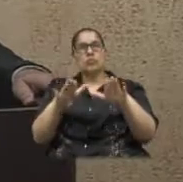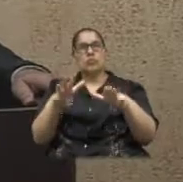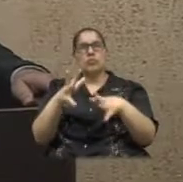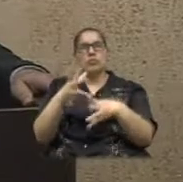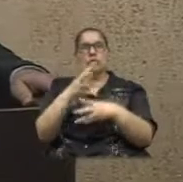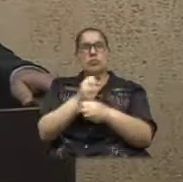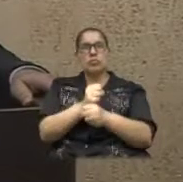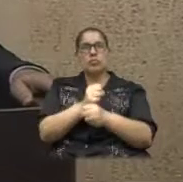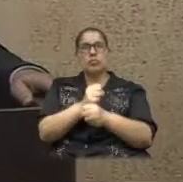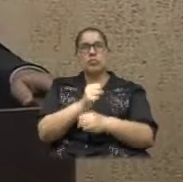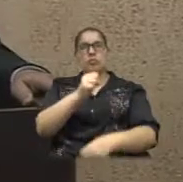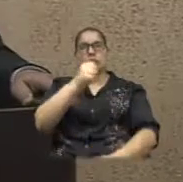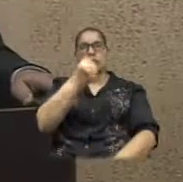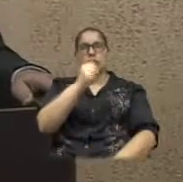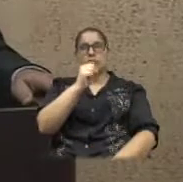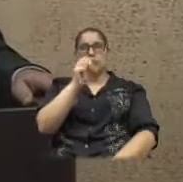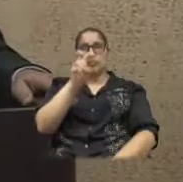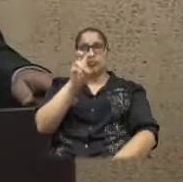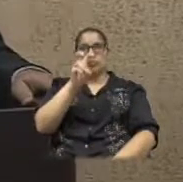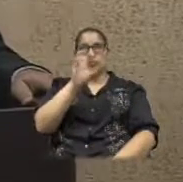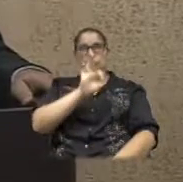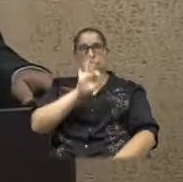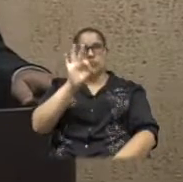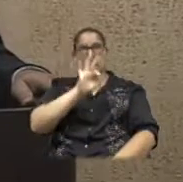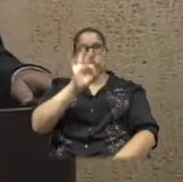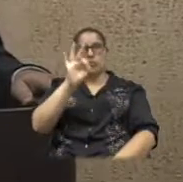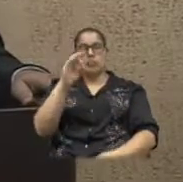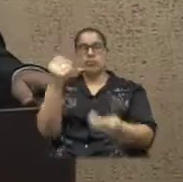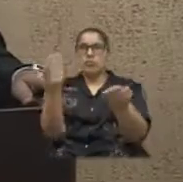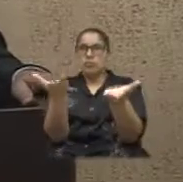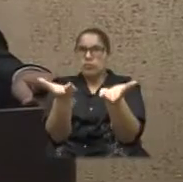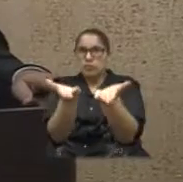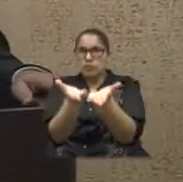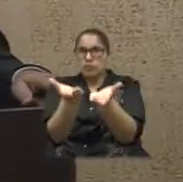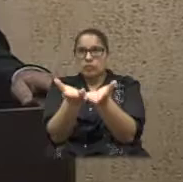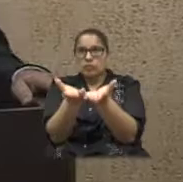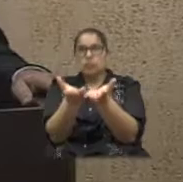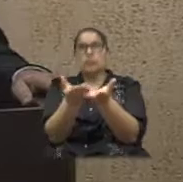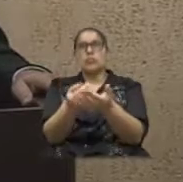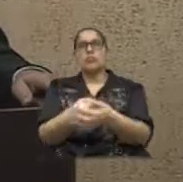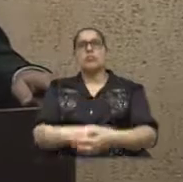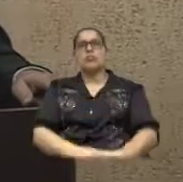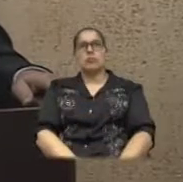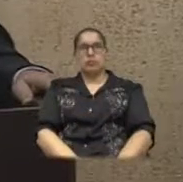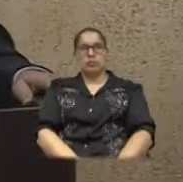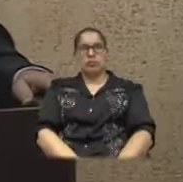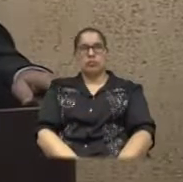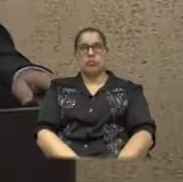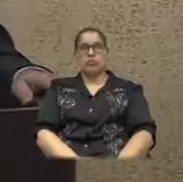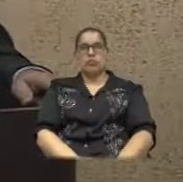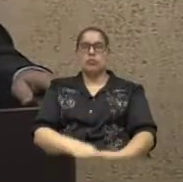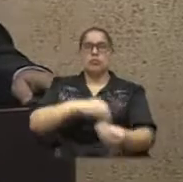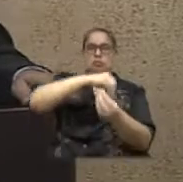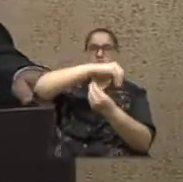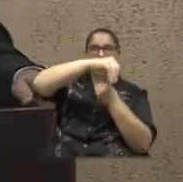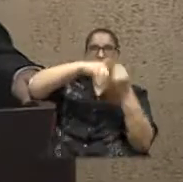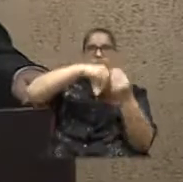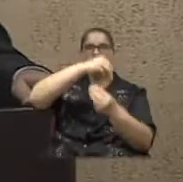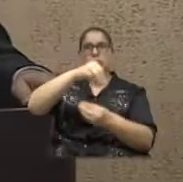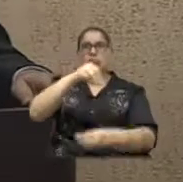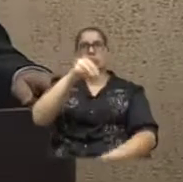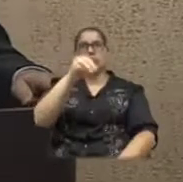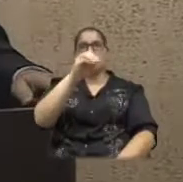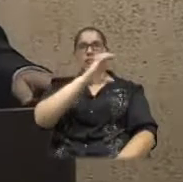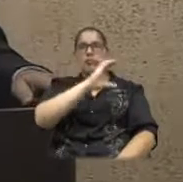85% no país de cristãos, entre evangélicos e católicos.